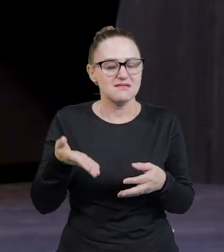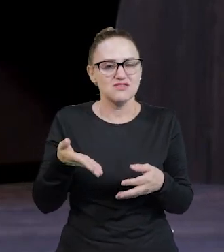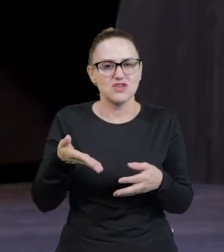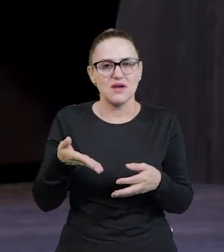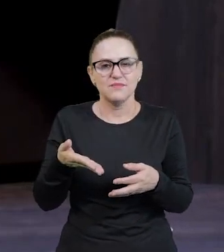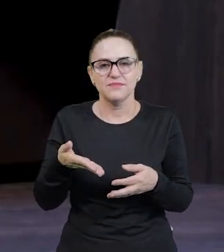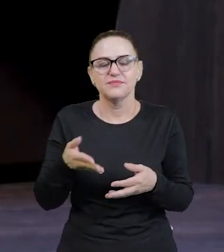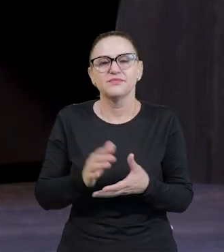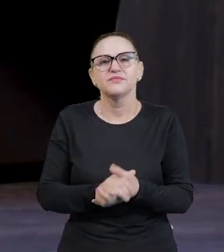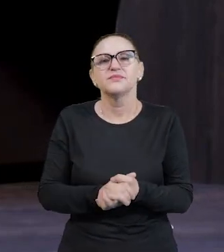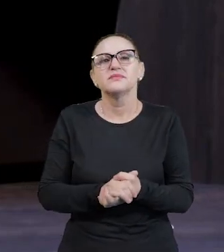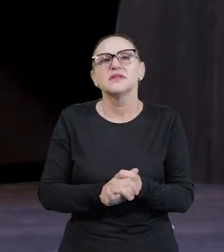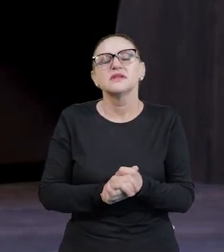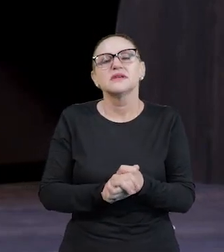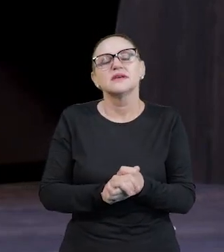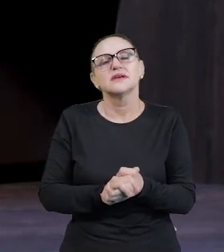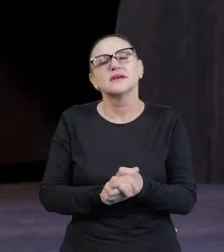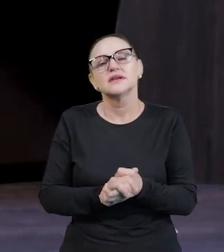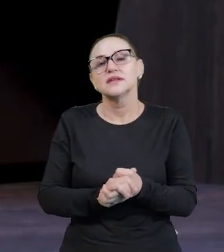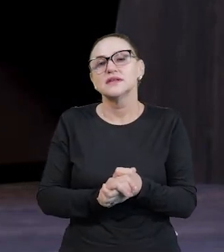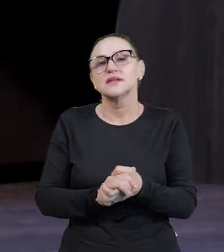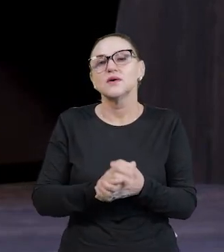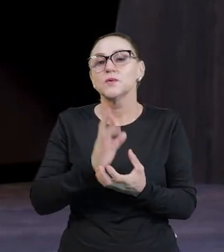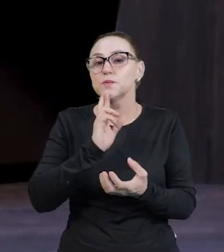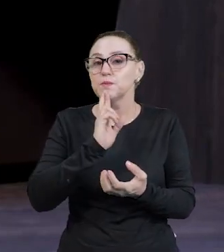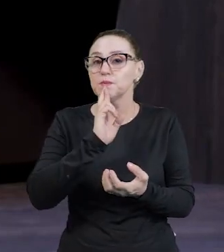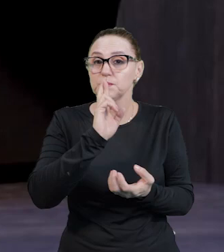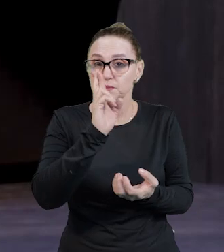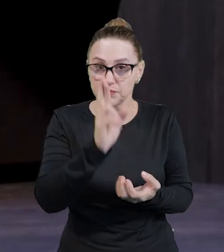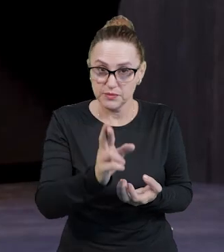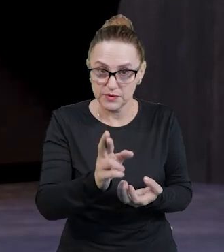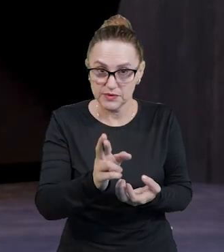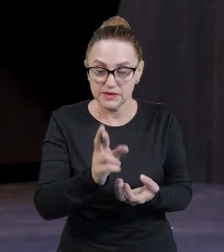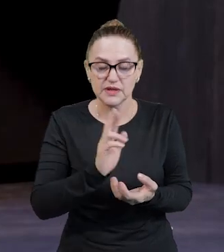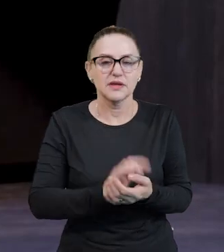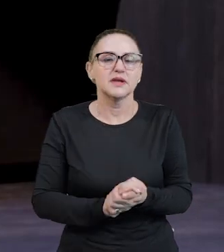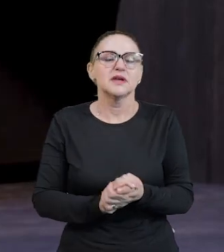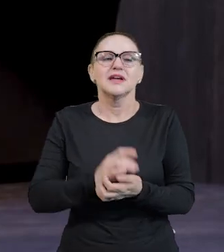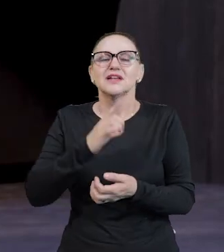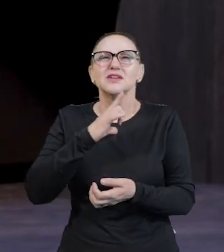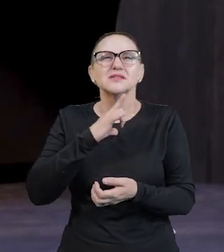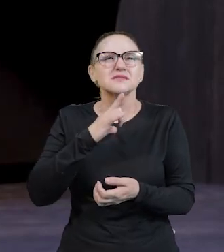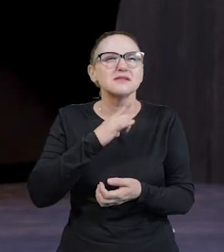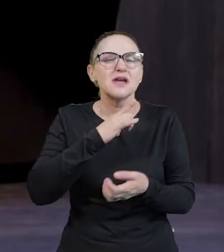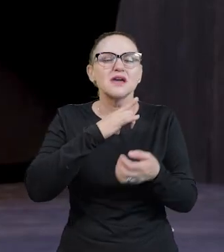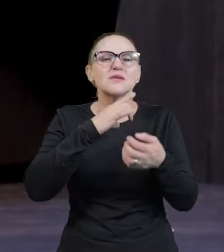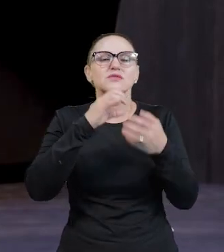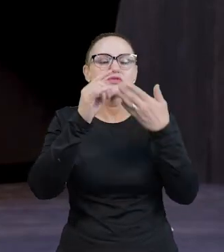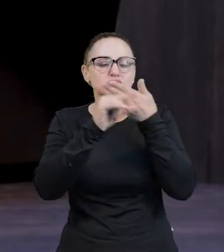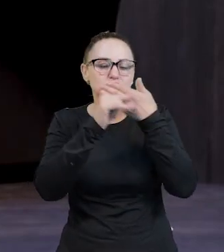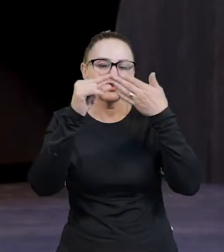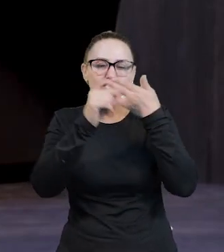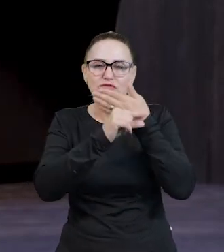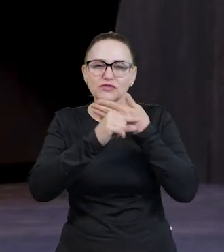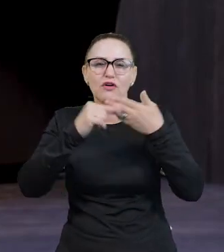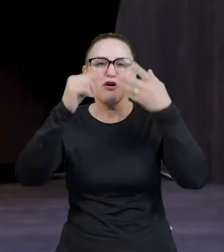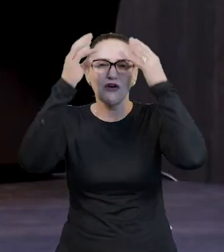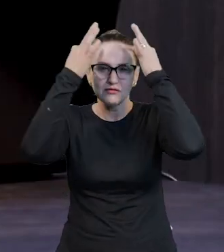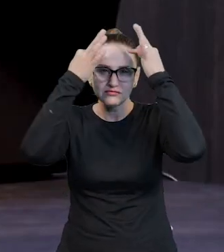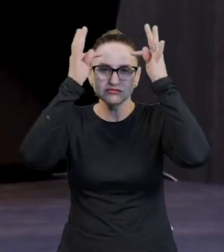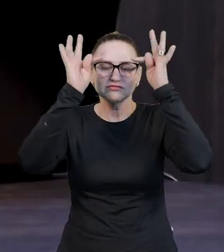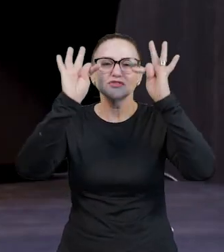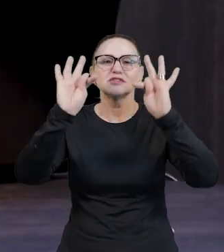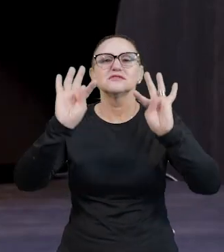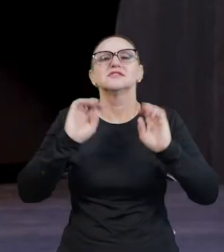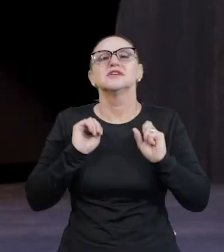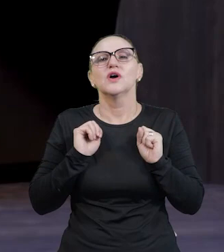ajudam nessa resposta. Por isso, como eu disse, nós temos os teóricos, nós temos os autores que nós precisamos conhecer,